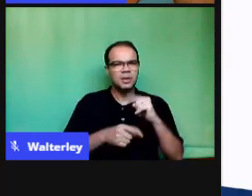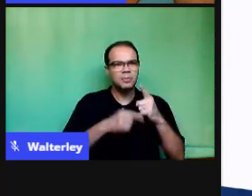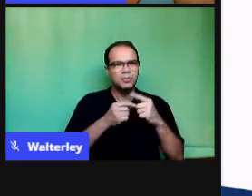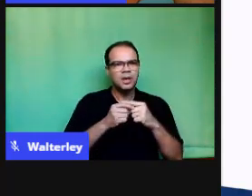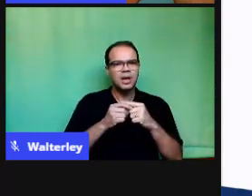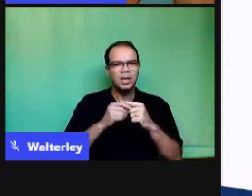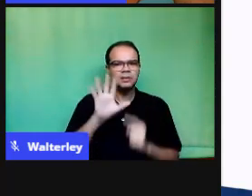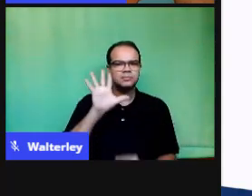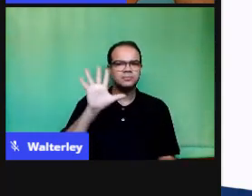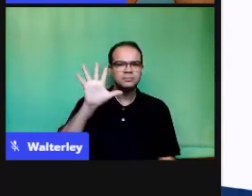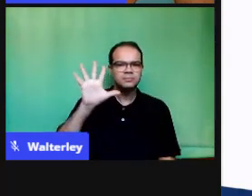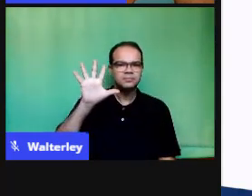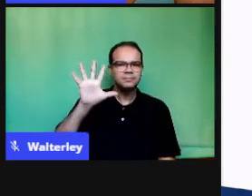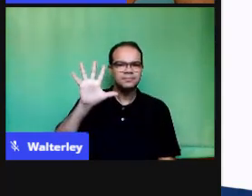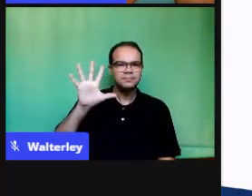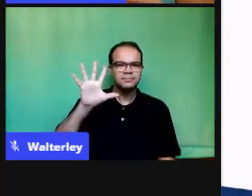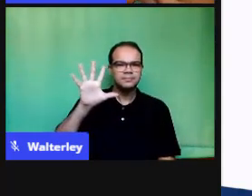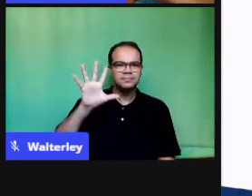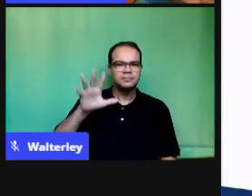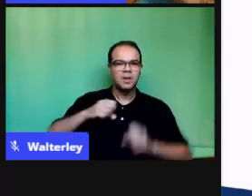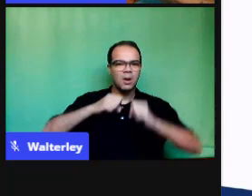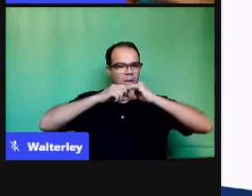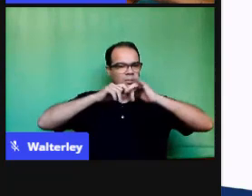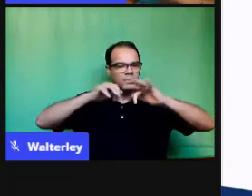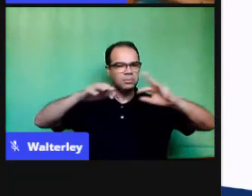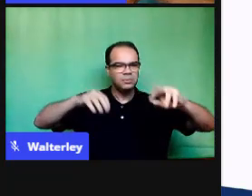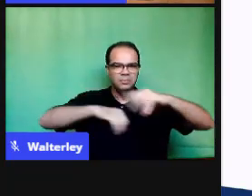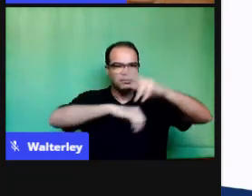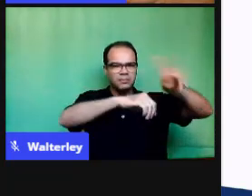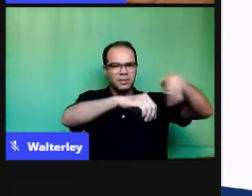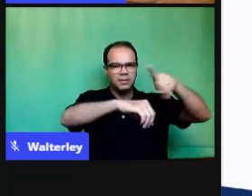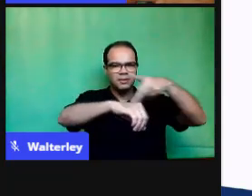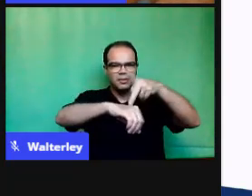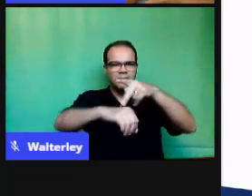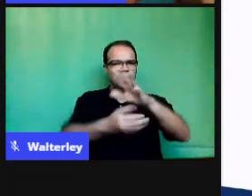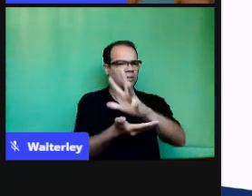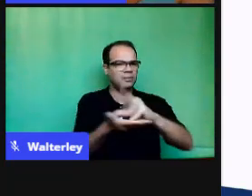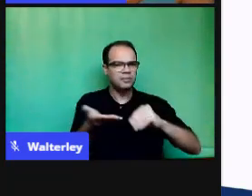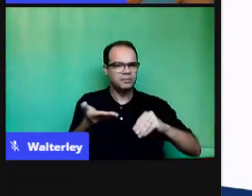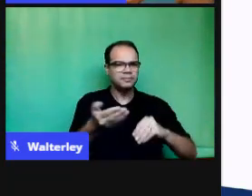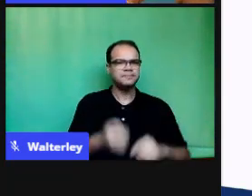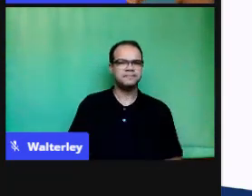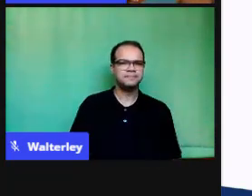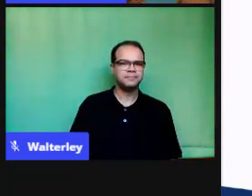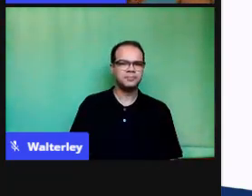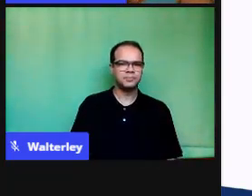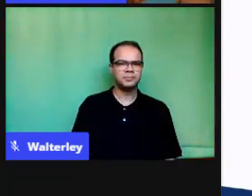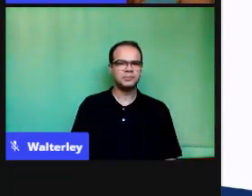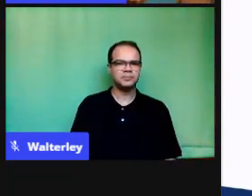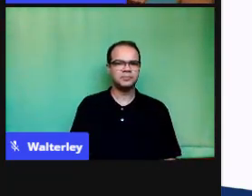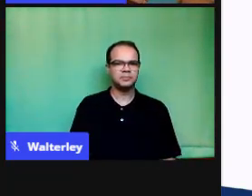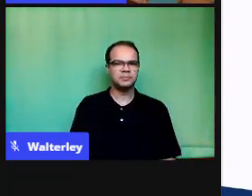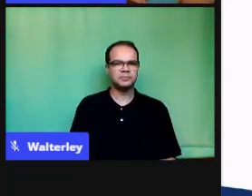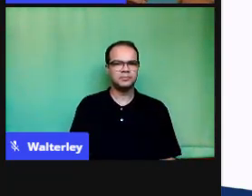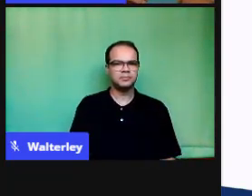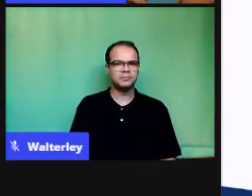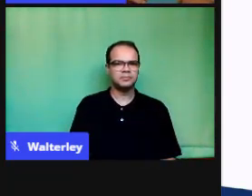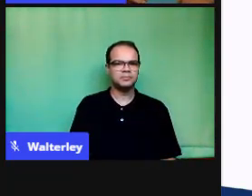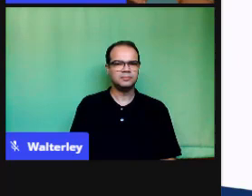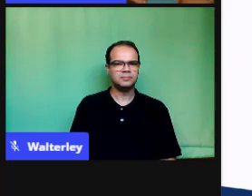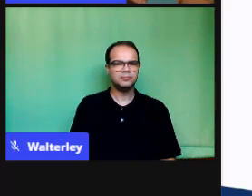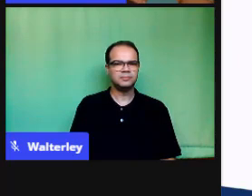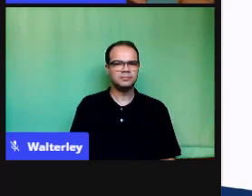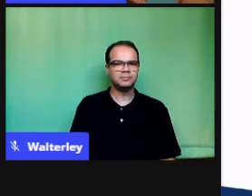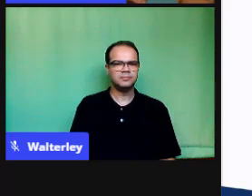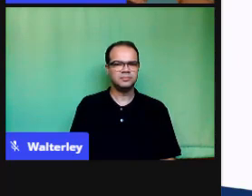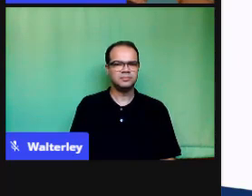deveria buscar. A gente vai conhecê-los, né, sempre com essas expressões,